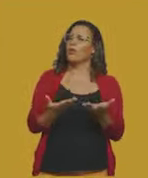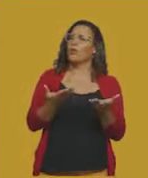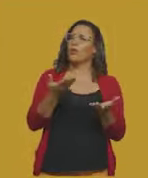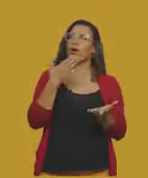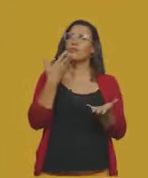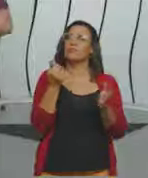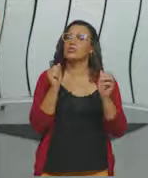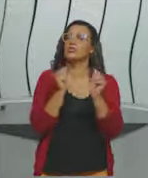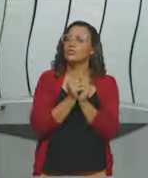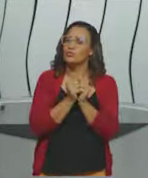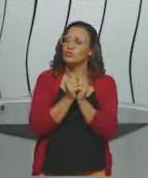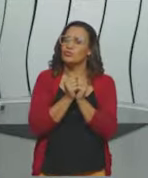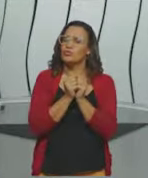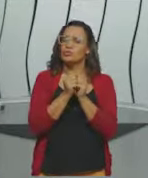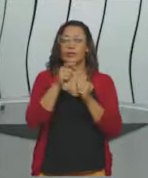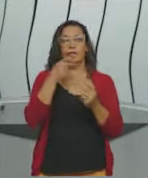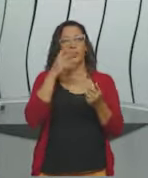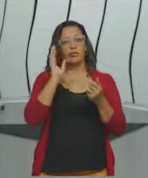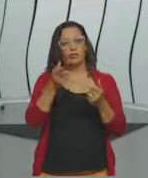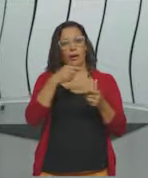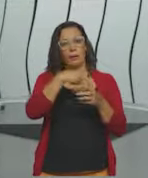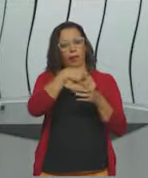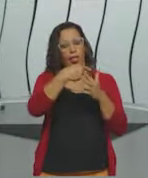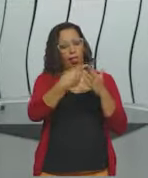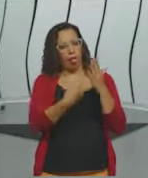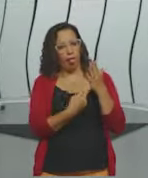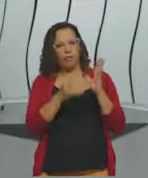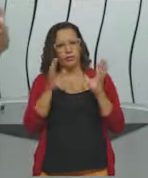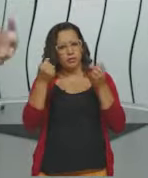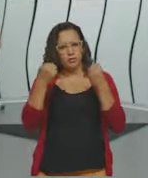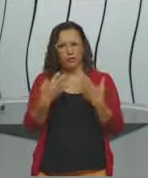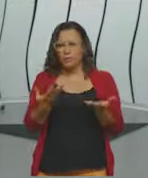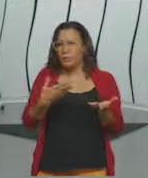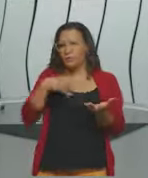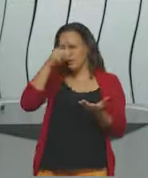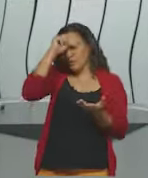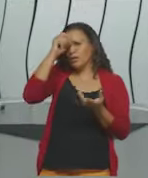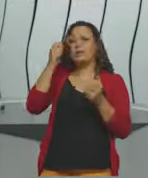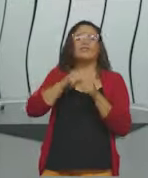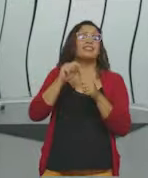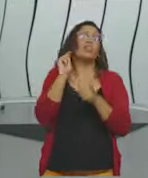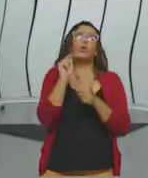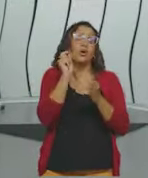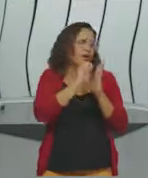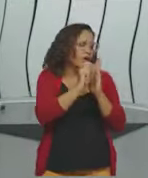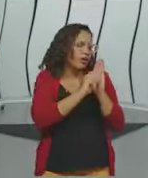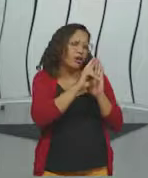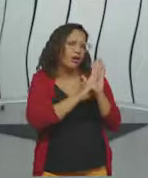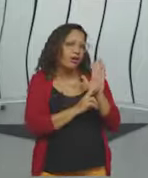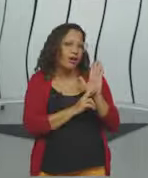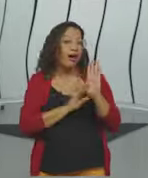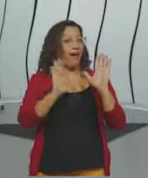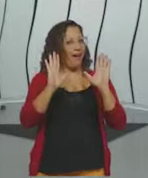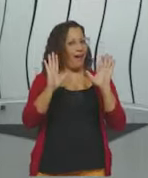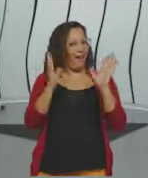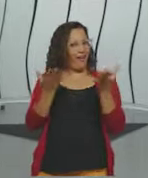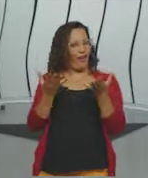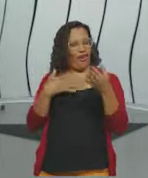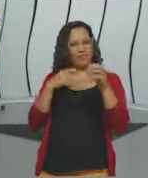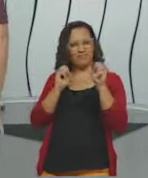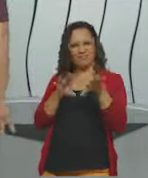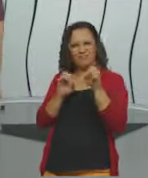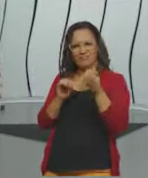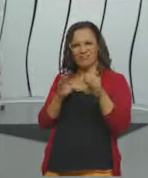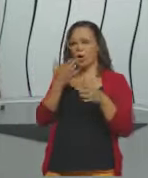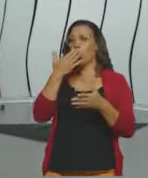que a compõem? Professor, você já falou tudo que a gente não pode saber, mas a gente ainda não sabe o que tem que fazer. A gente vai ver agora quais são